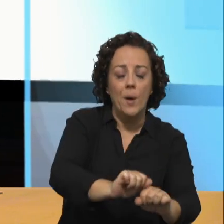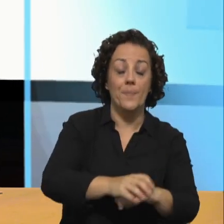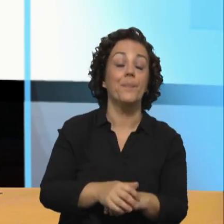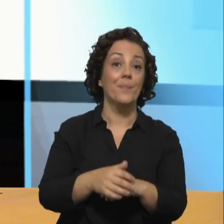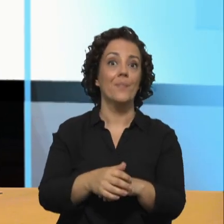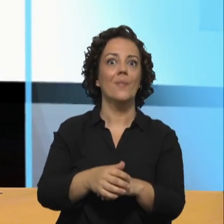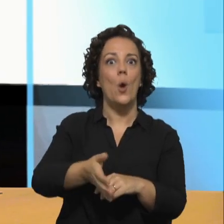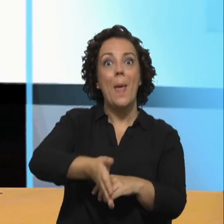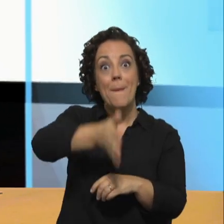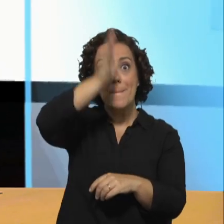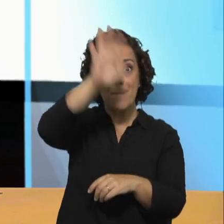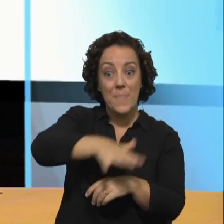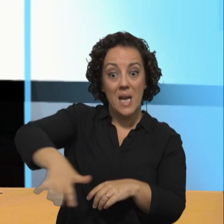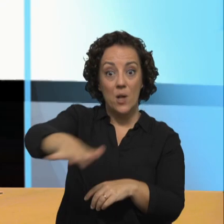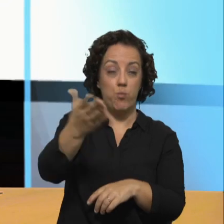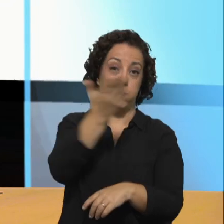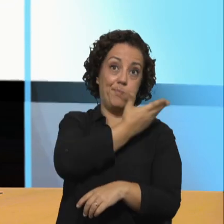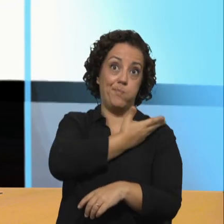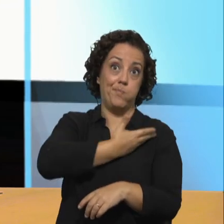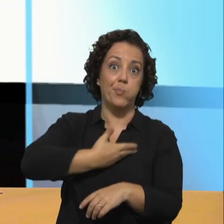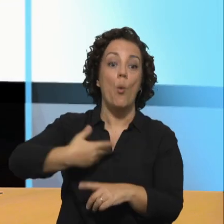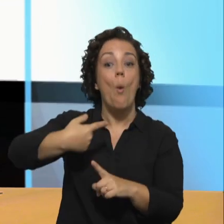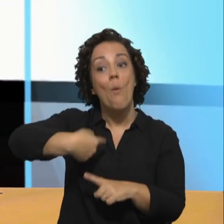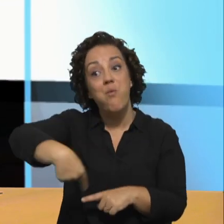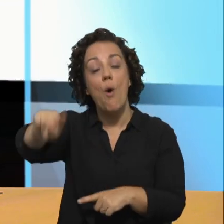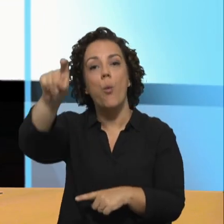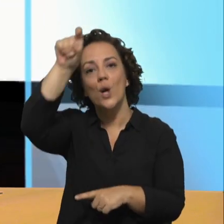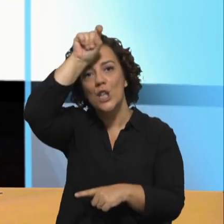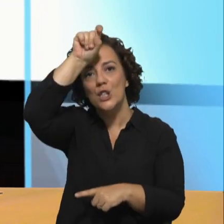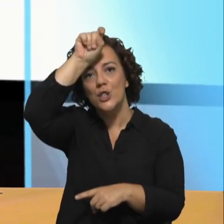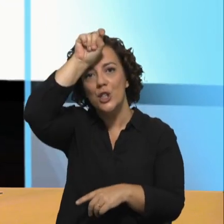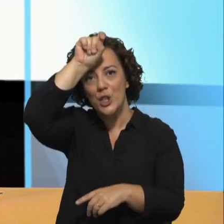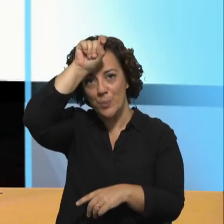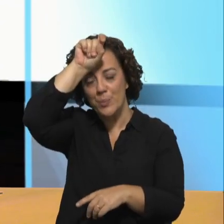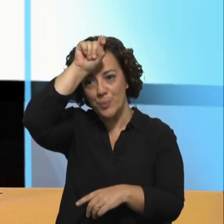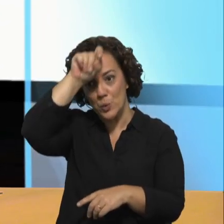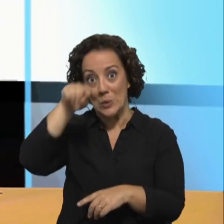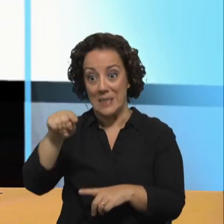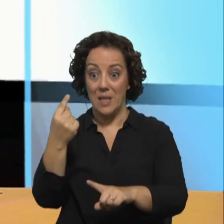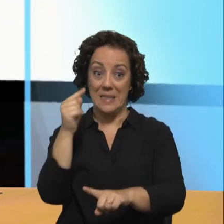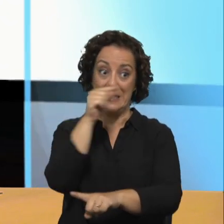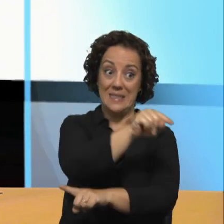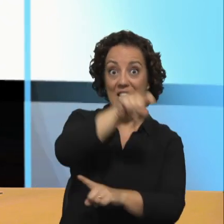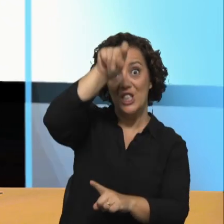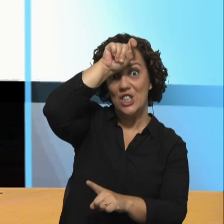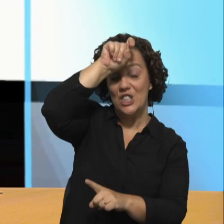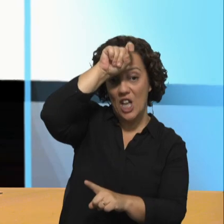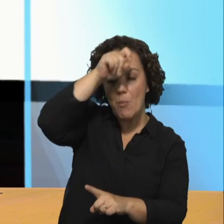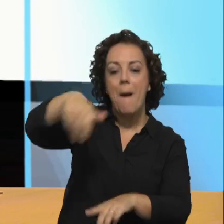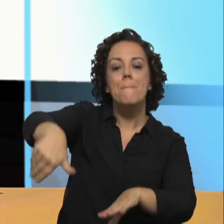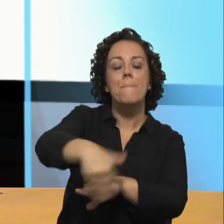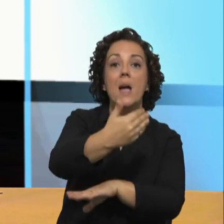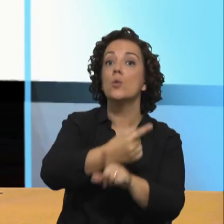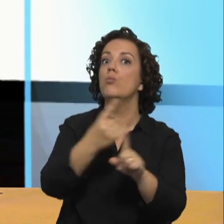da zona passaram por ali a caminho do Egito, que era a outra alternativa fonte de